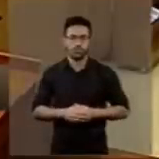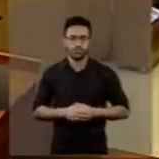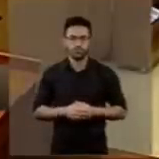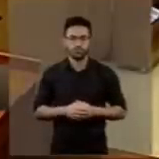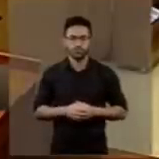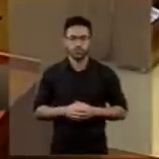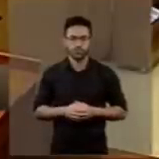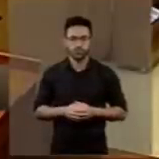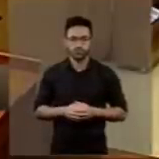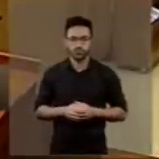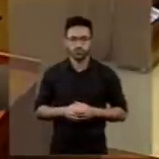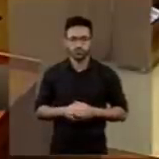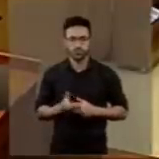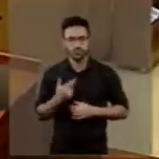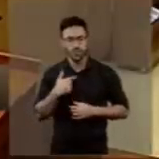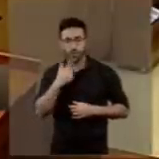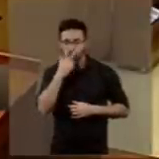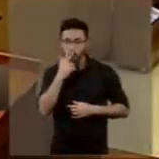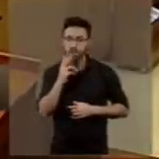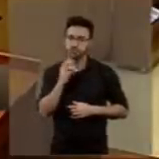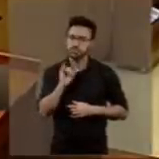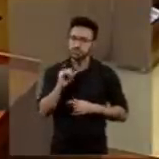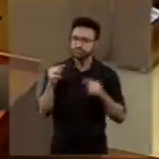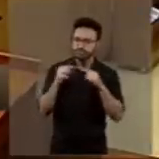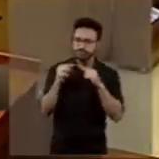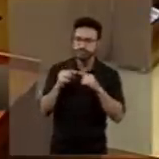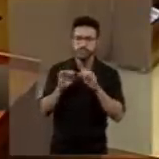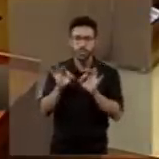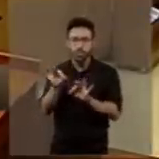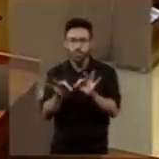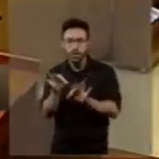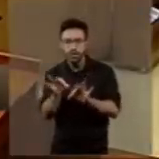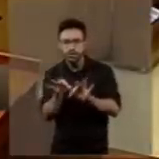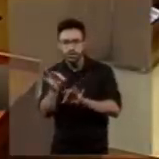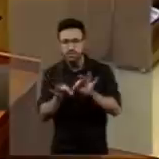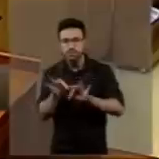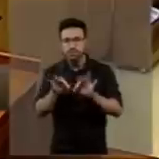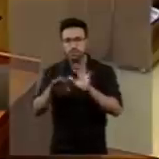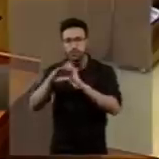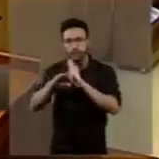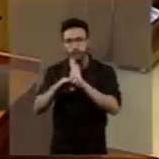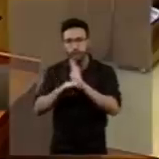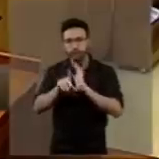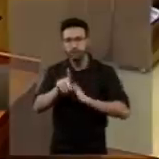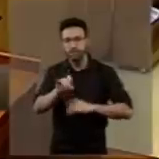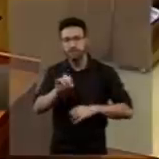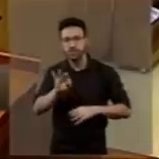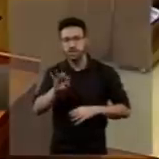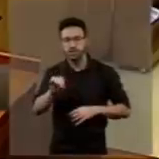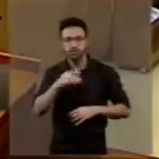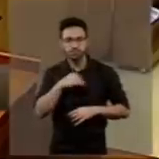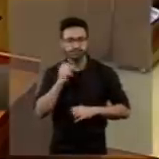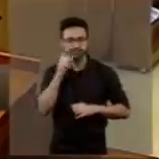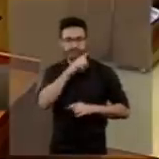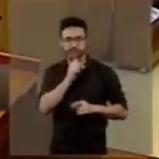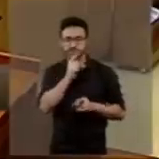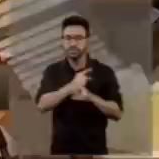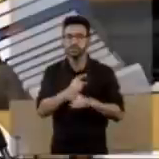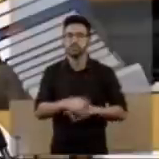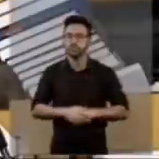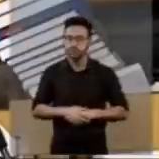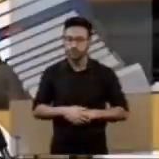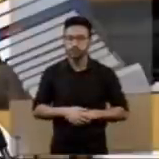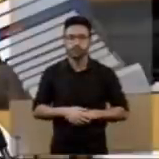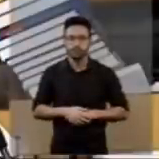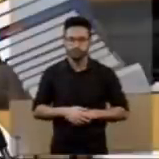que, observada a organicidade do direito, é muito difícil, né? Partisse